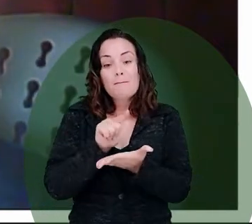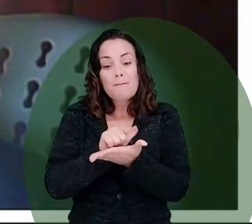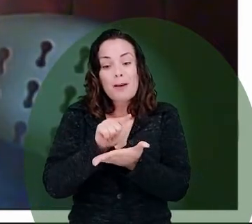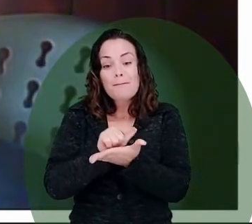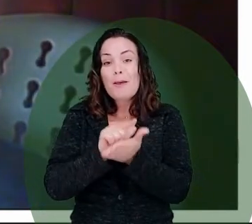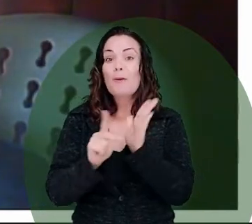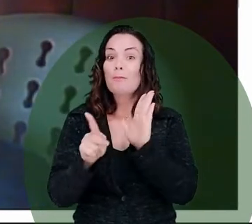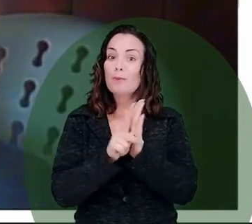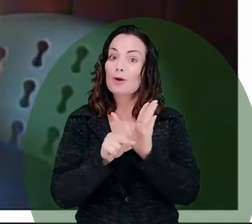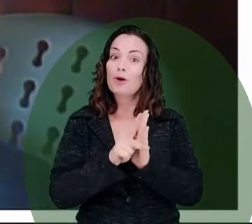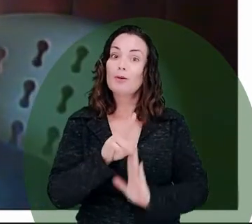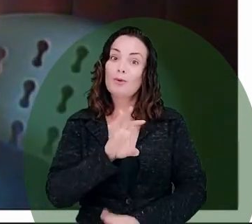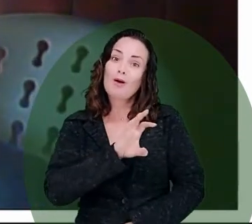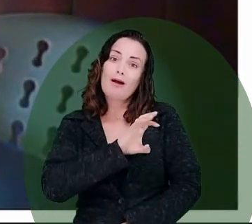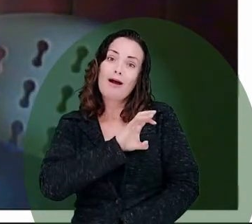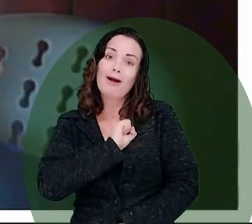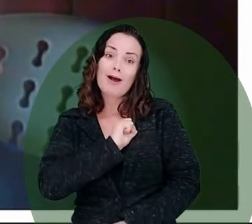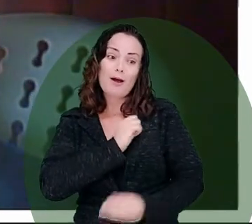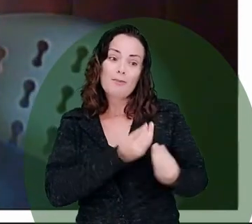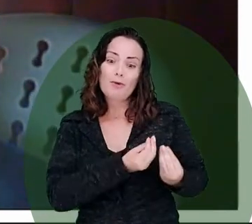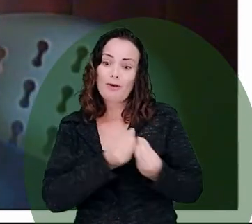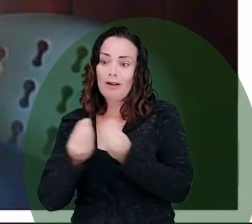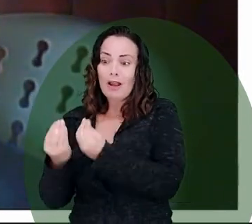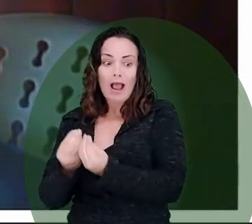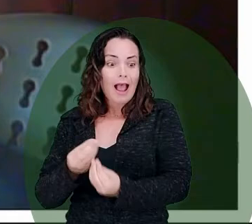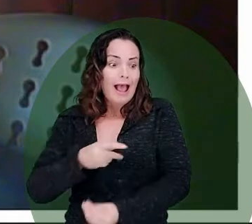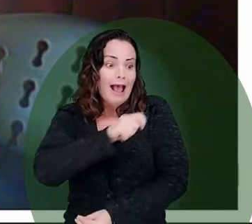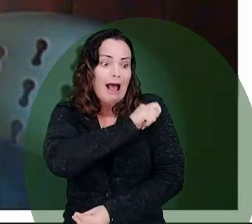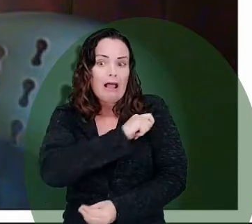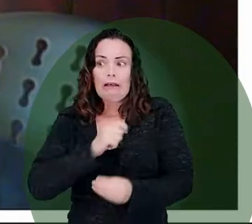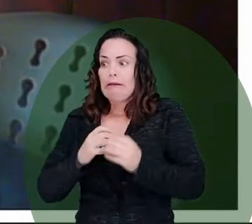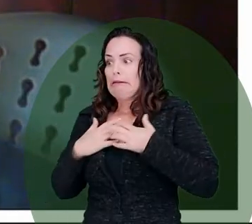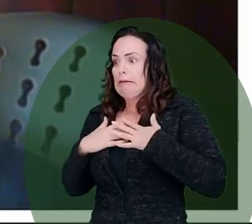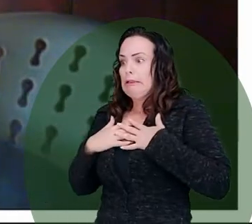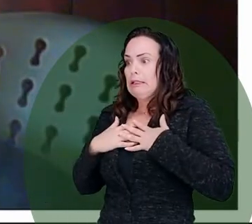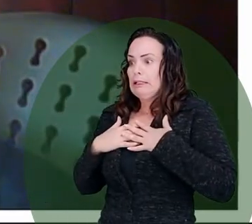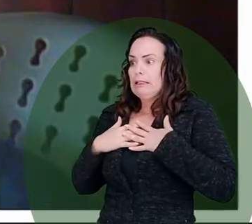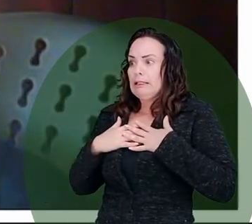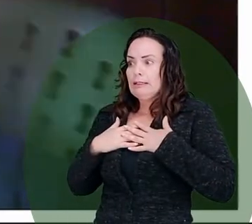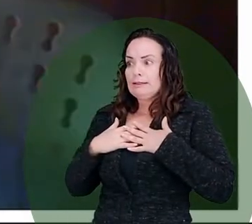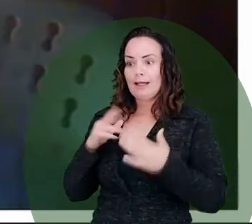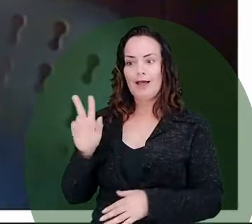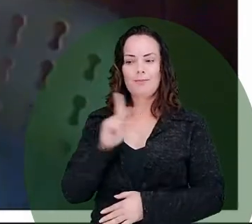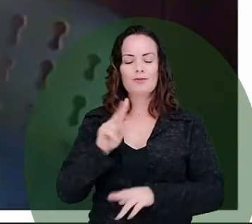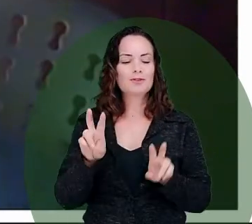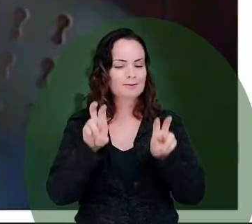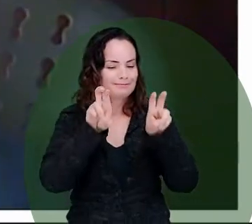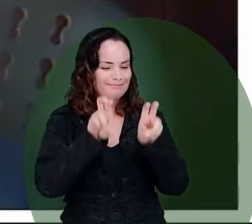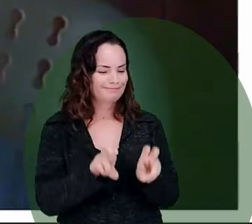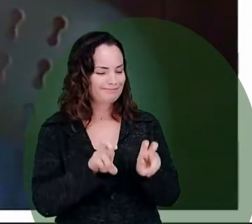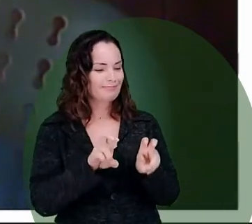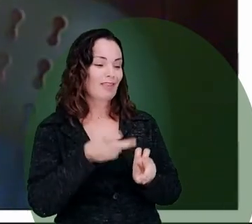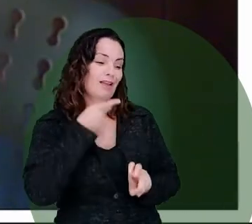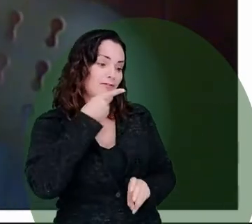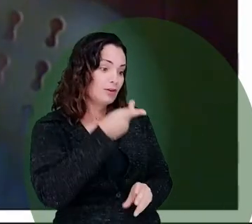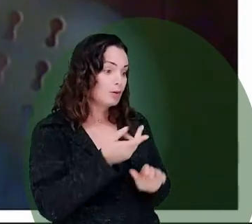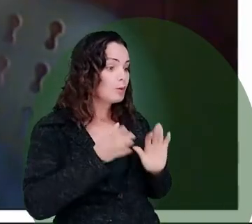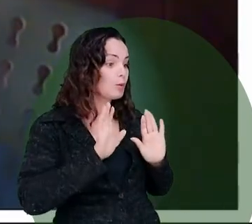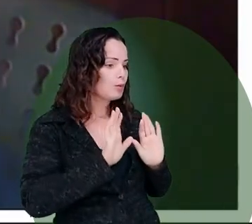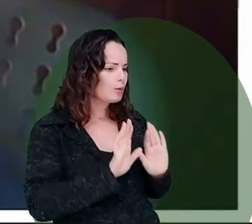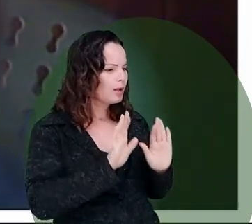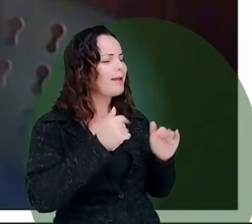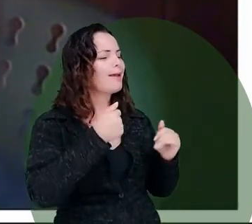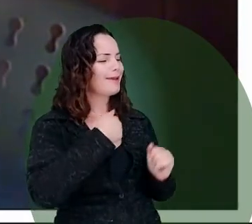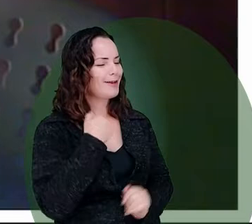colega. Ele congelou. Aí ela chegou e sentou com ele e falou assim, escuta, eu